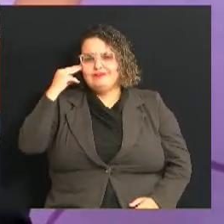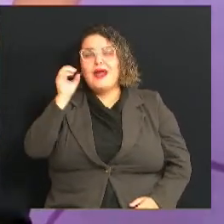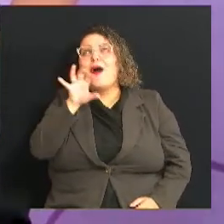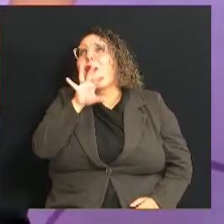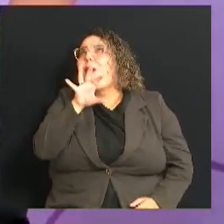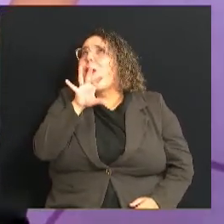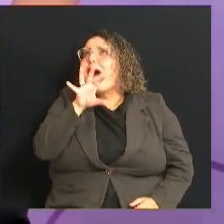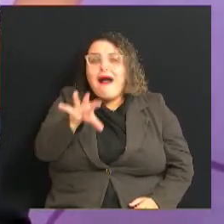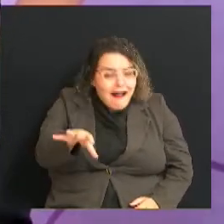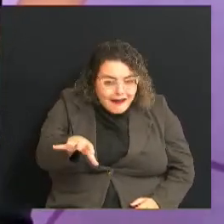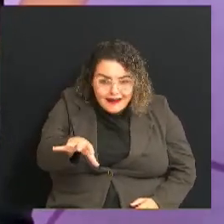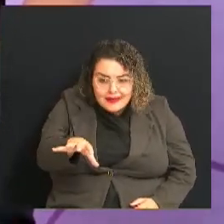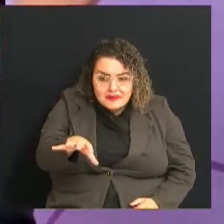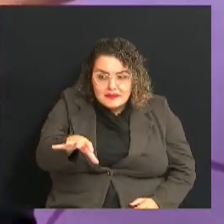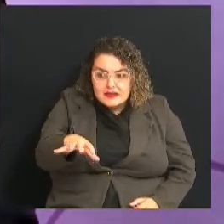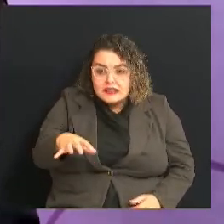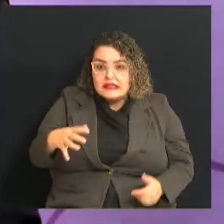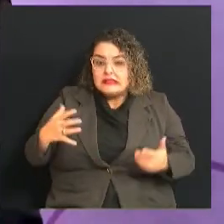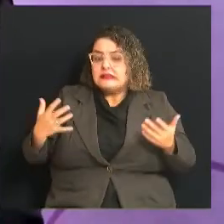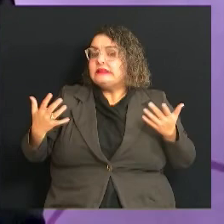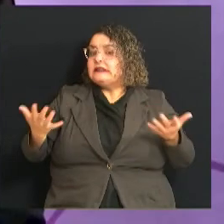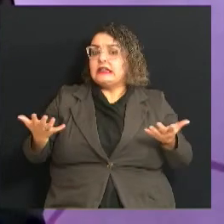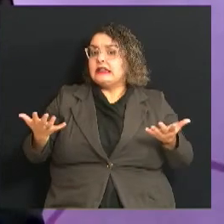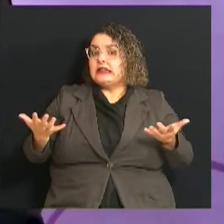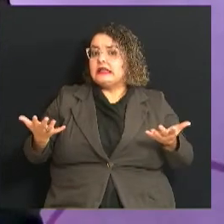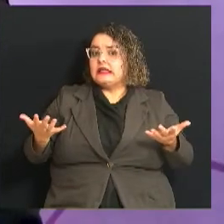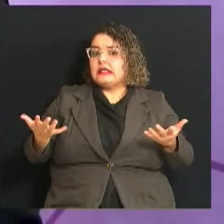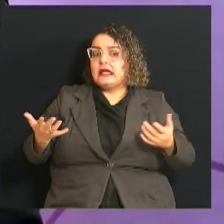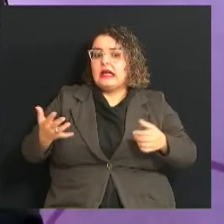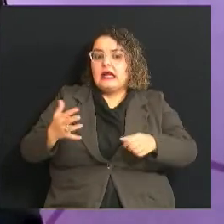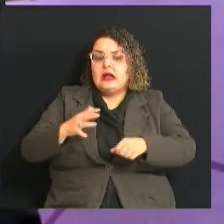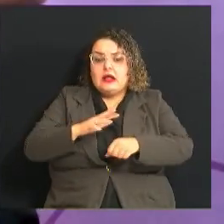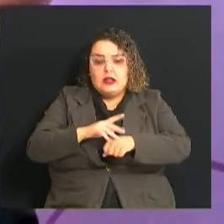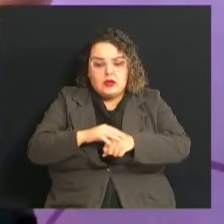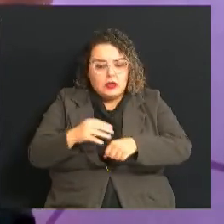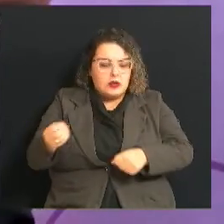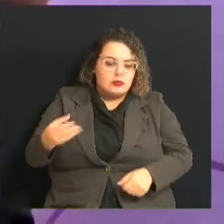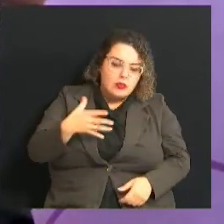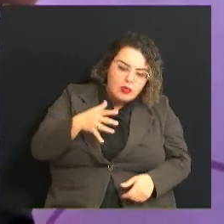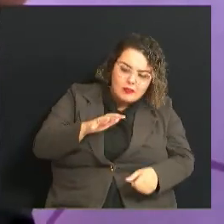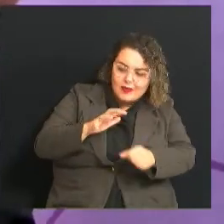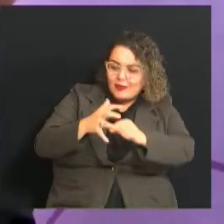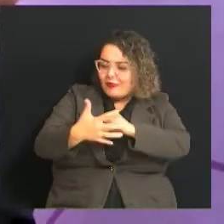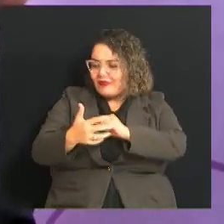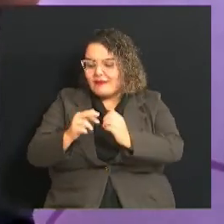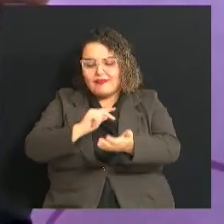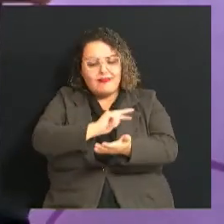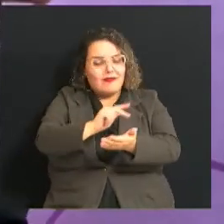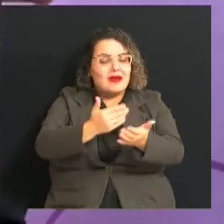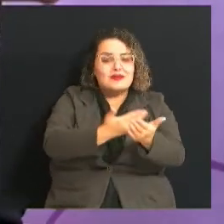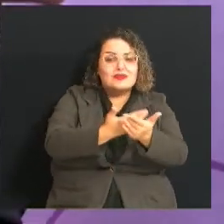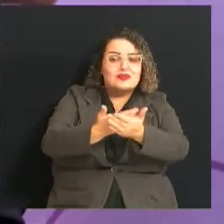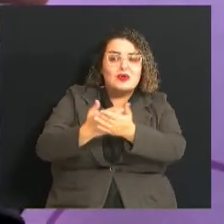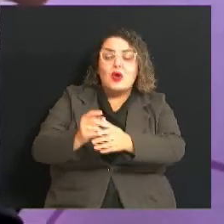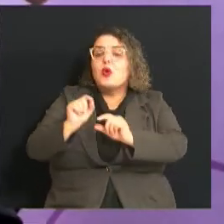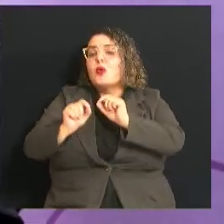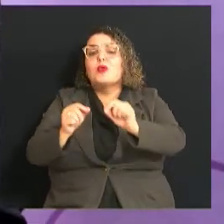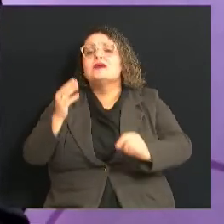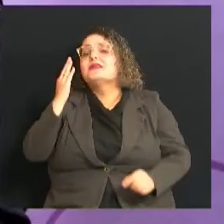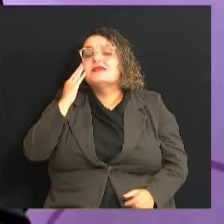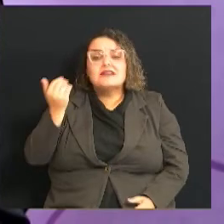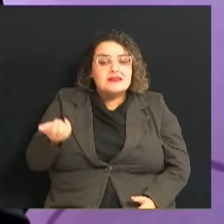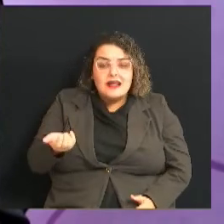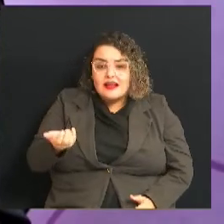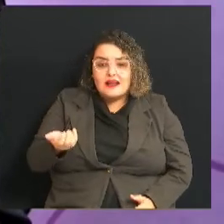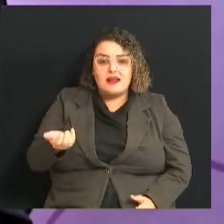péssima. E aí? A doença ainda é nova, a Covid ainda tem muitos estudos, mas o que se sabe até agora sobre